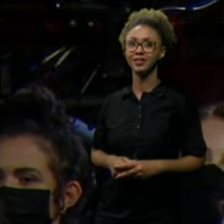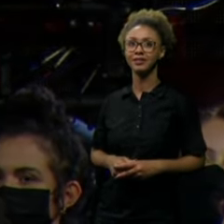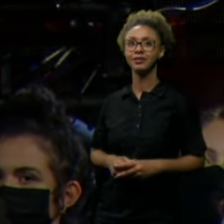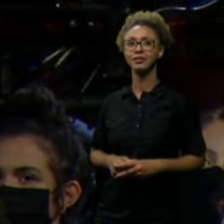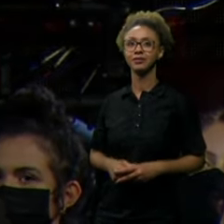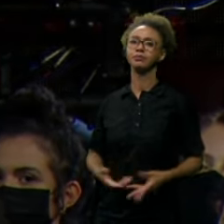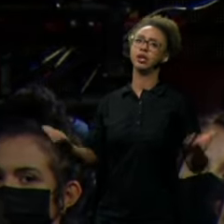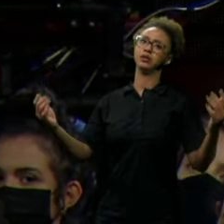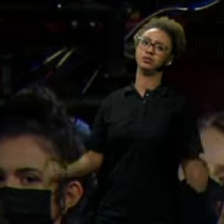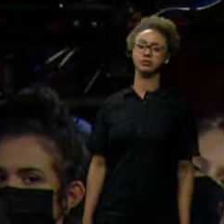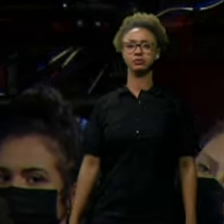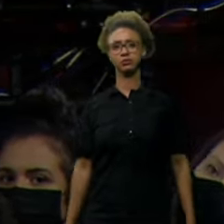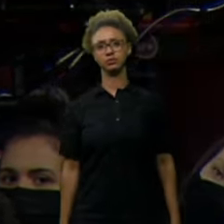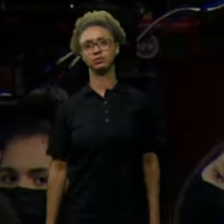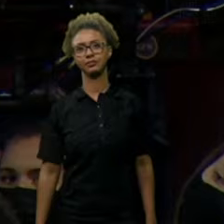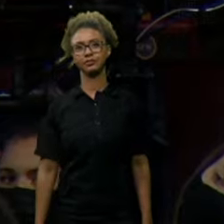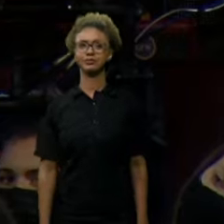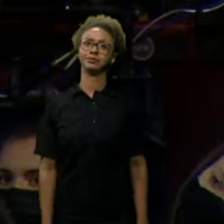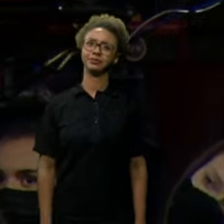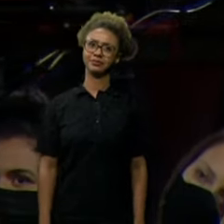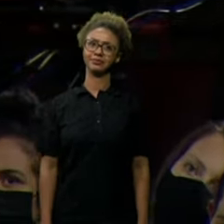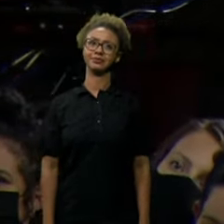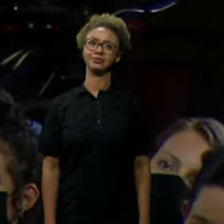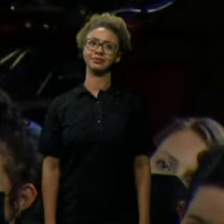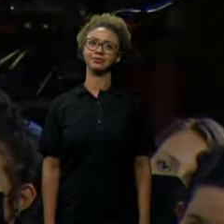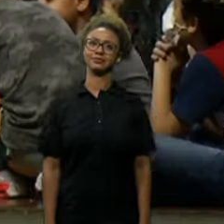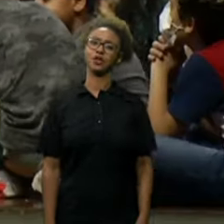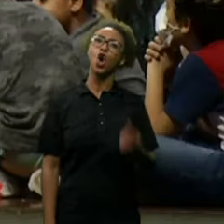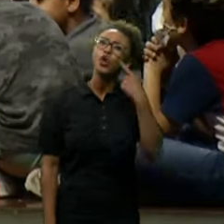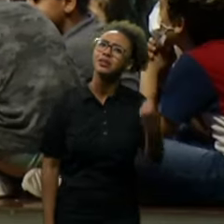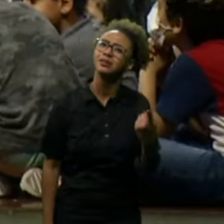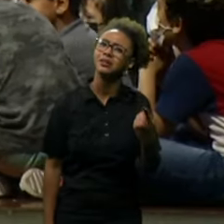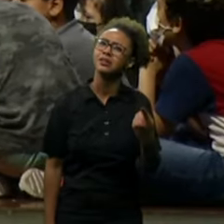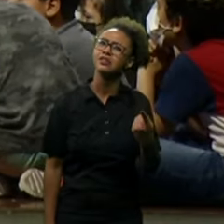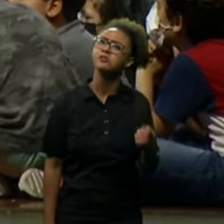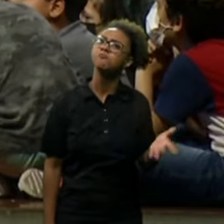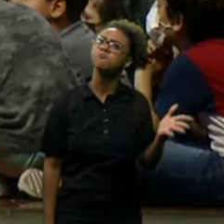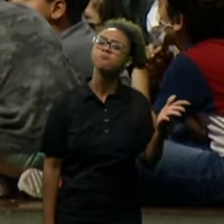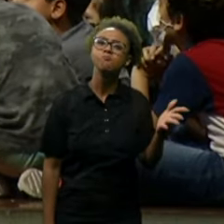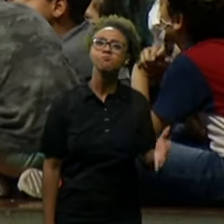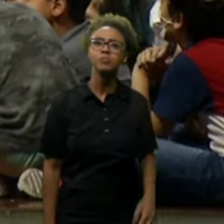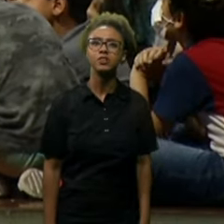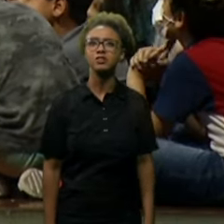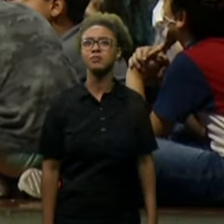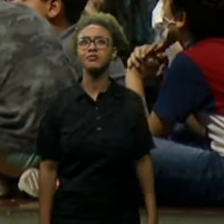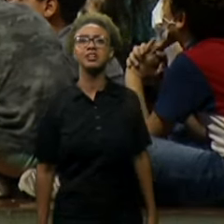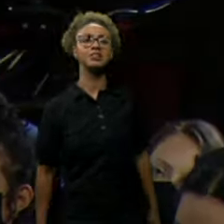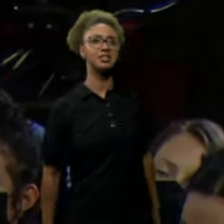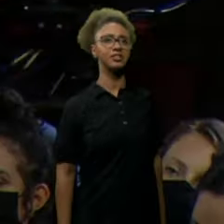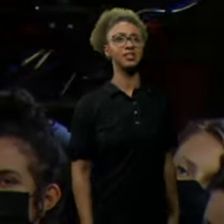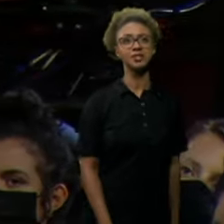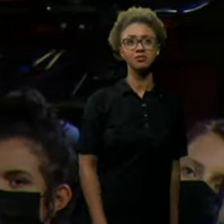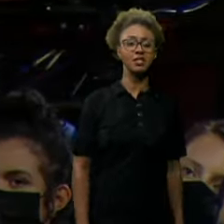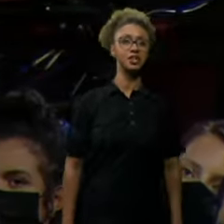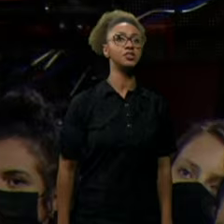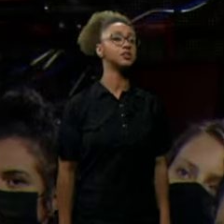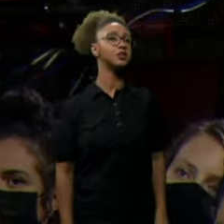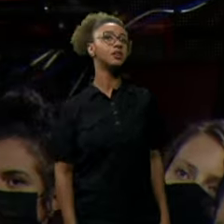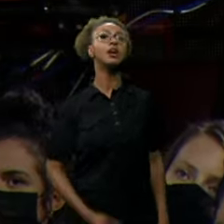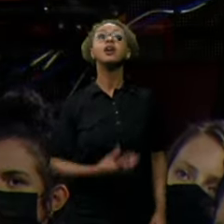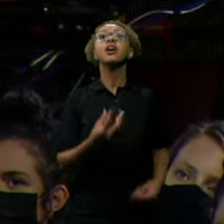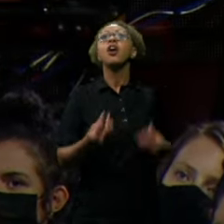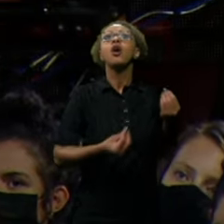o mano do céu e hoje aqui desgraçado porque tá fora da graça mesmo